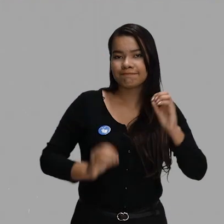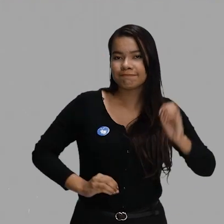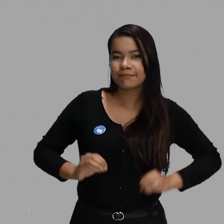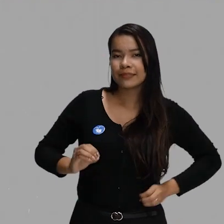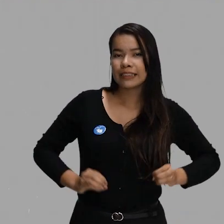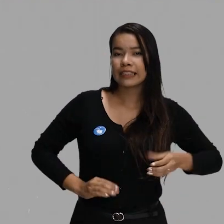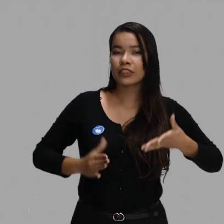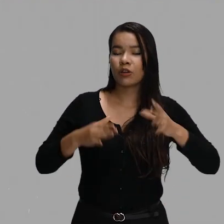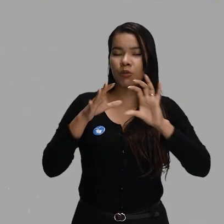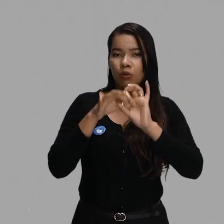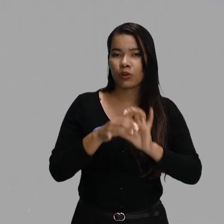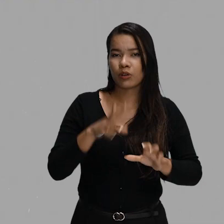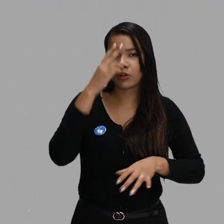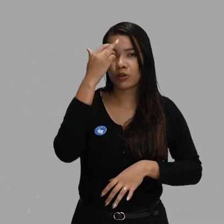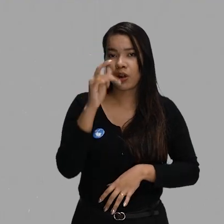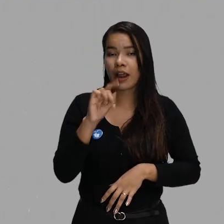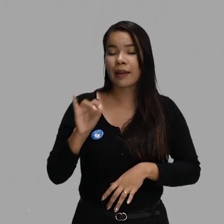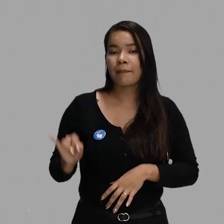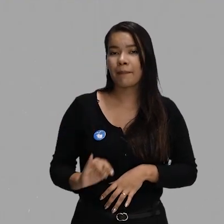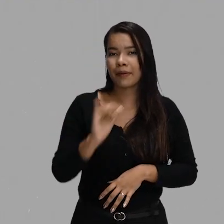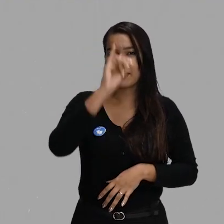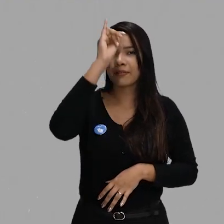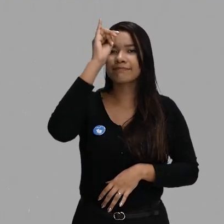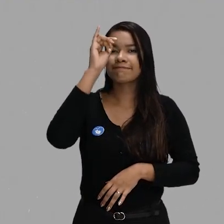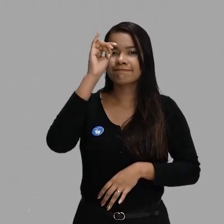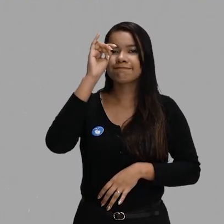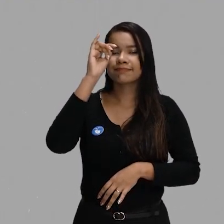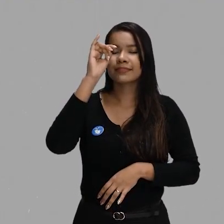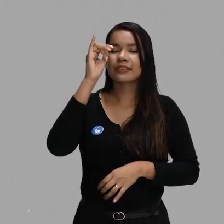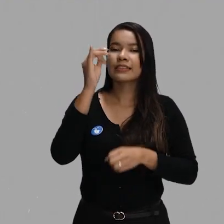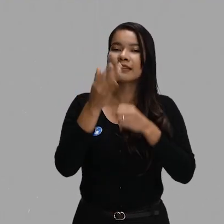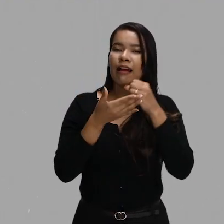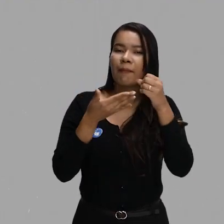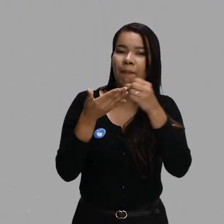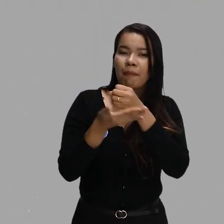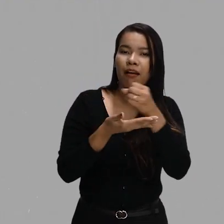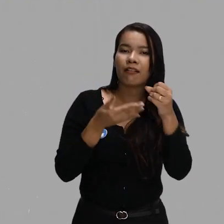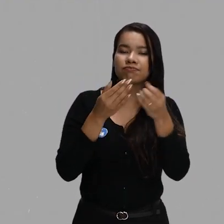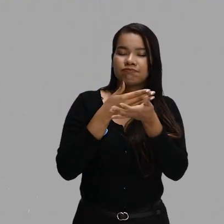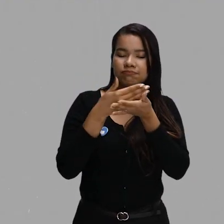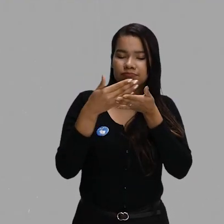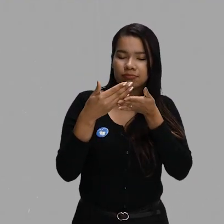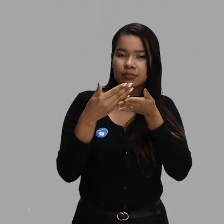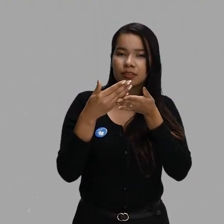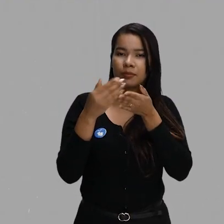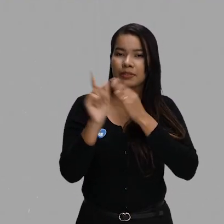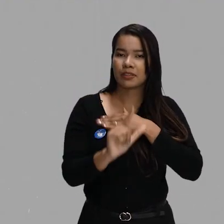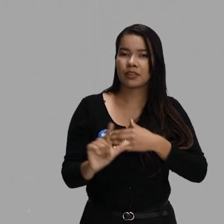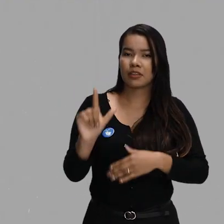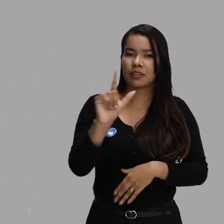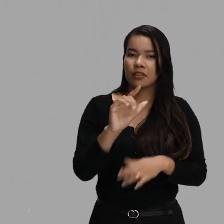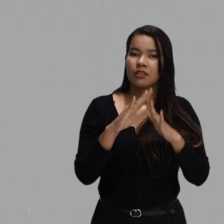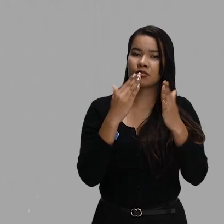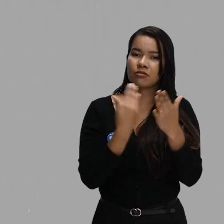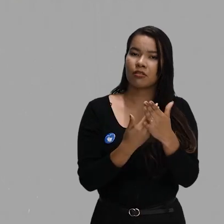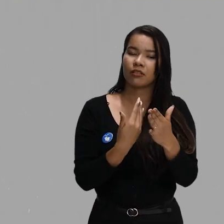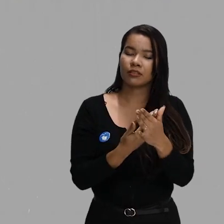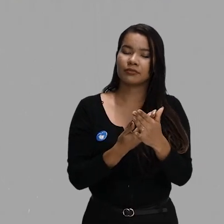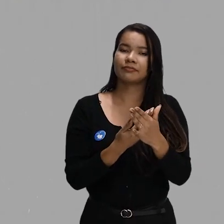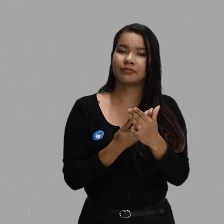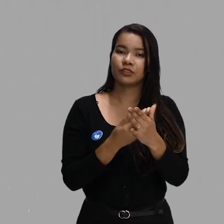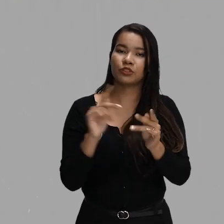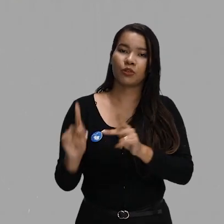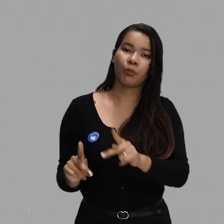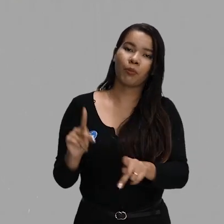contexto histórico muito importante na formação literária, na construção da escola literária de